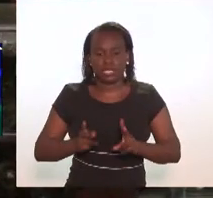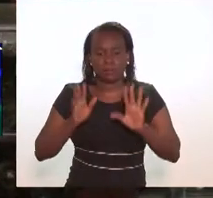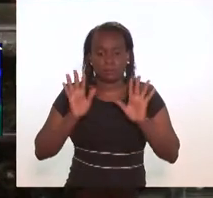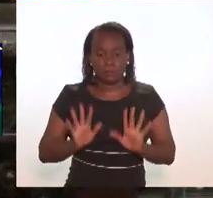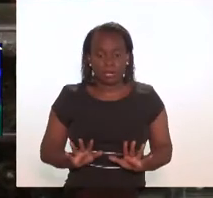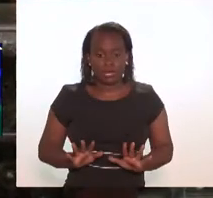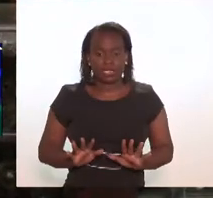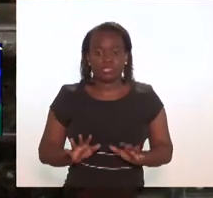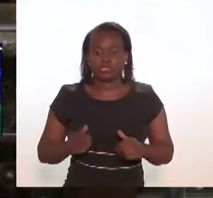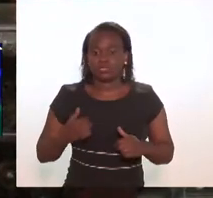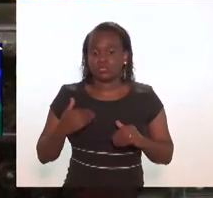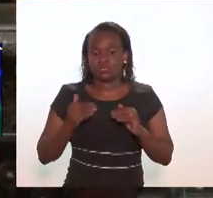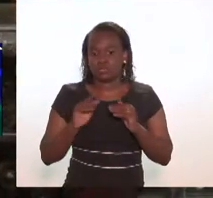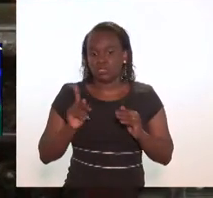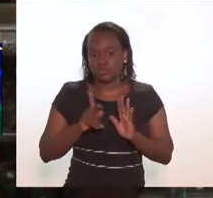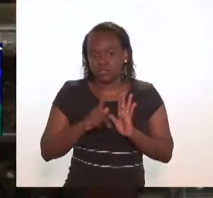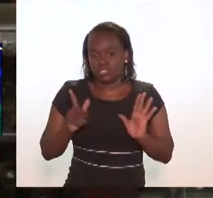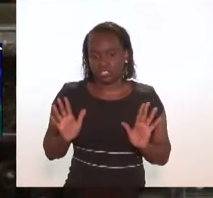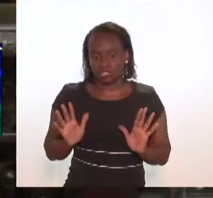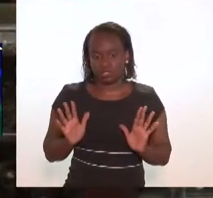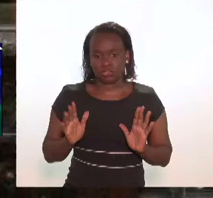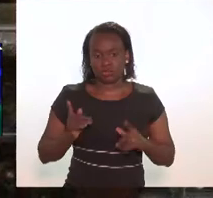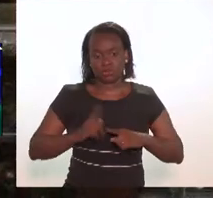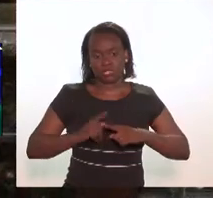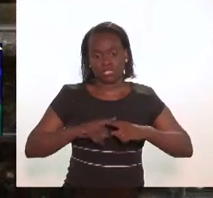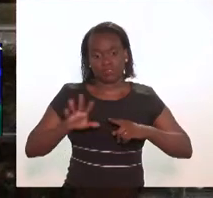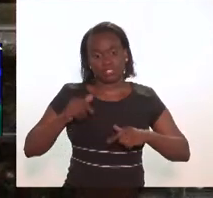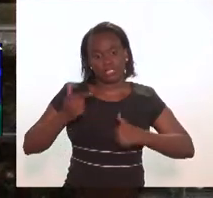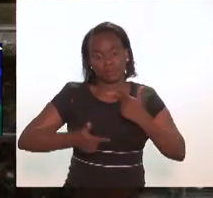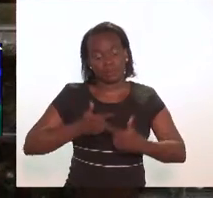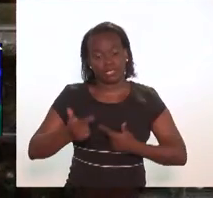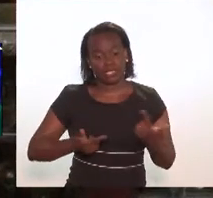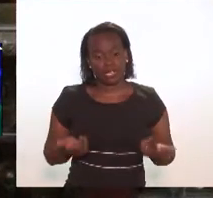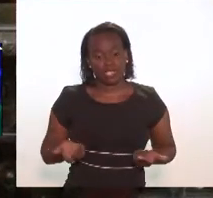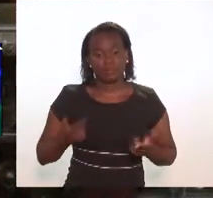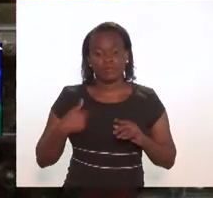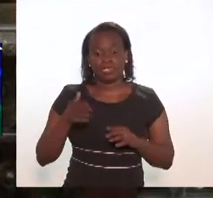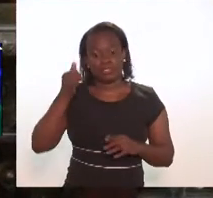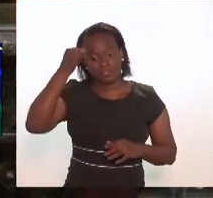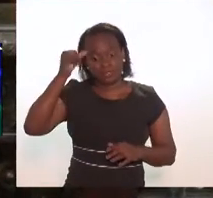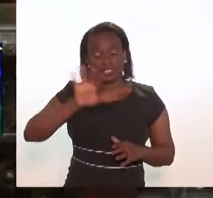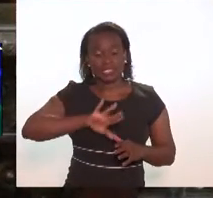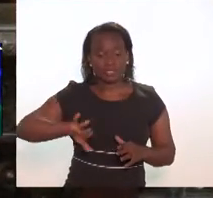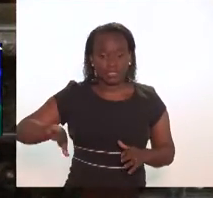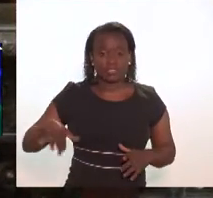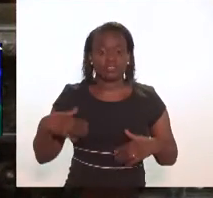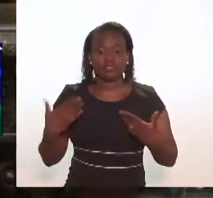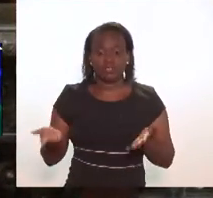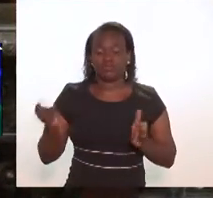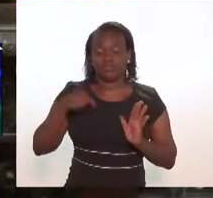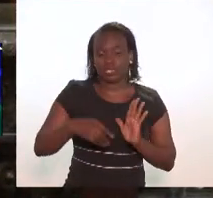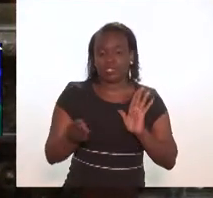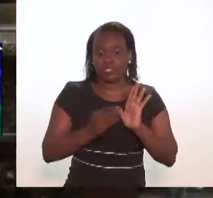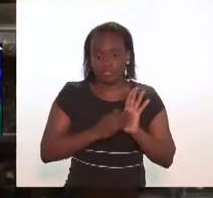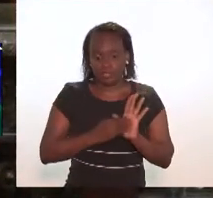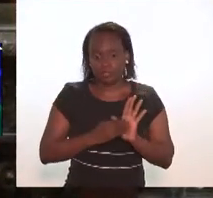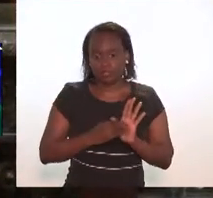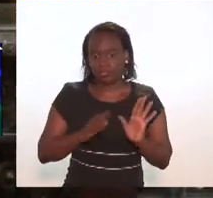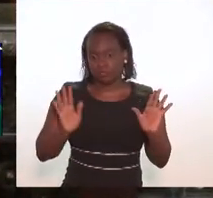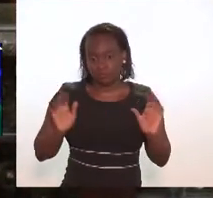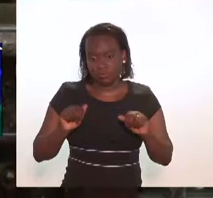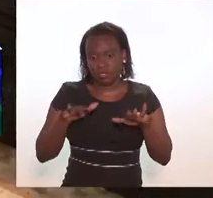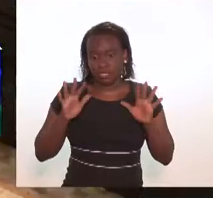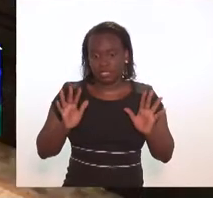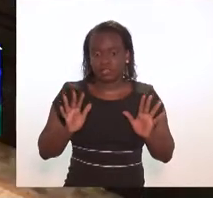Agora, eu não concordo também com o projeto. E nós vamos ter que trabalhar para rejeitá-lo quando vier ao